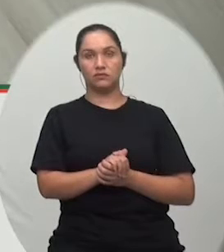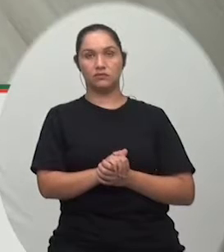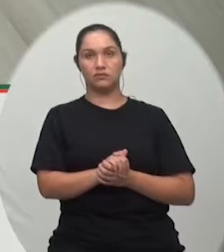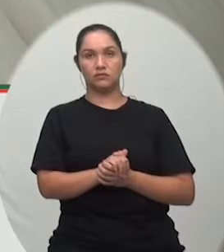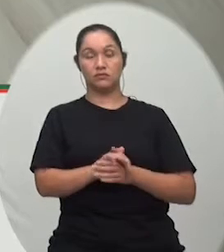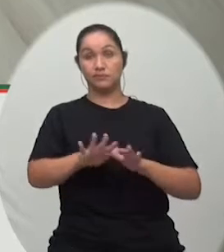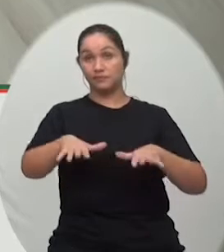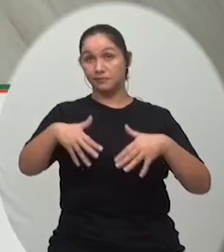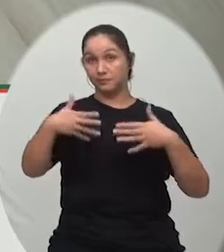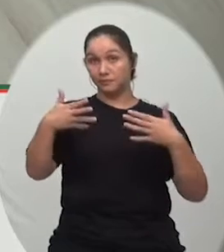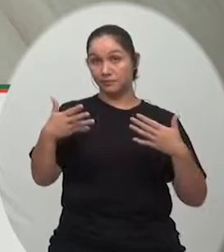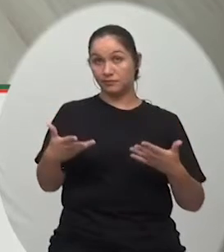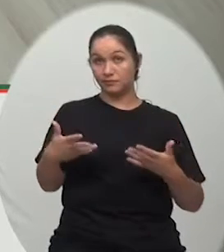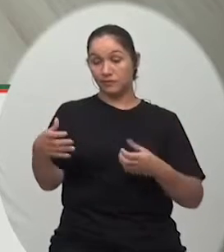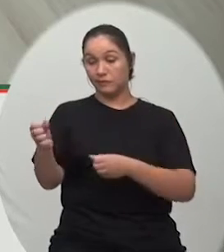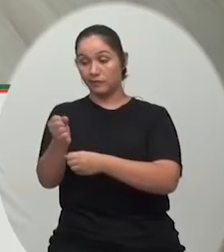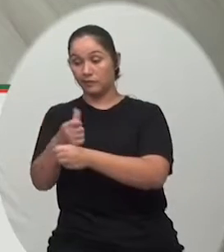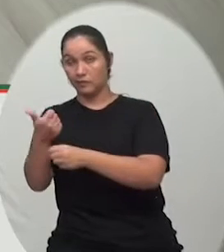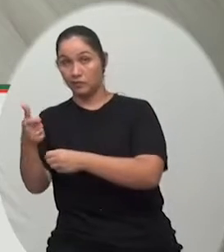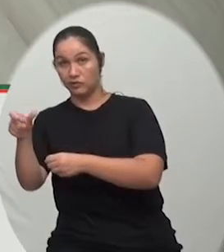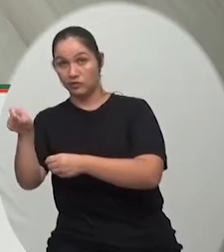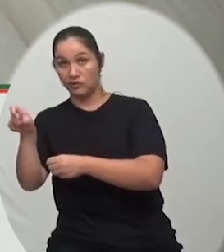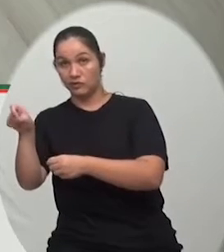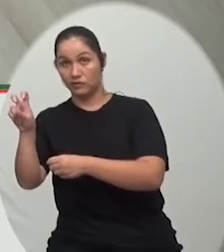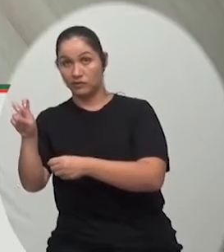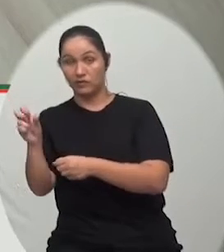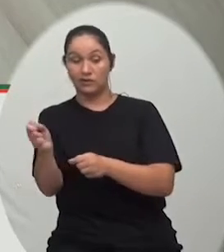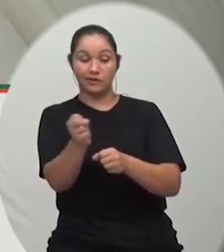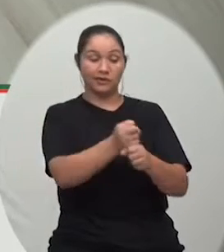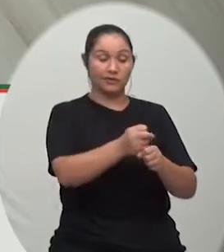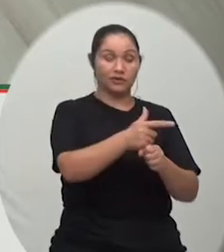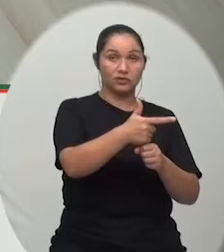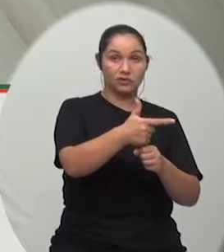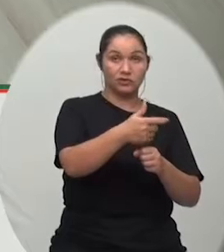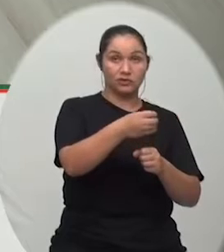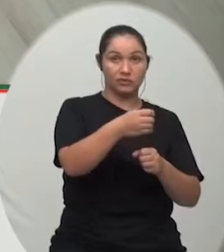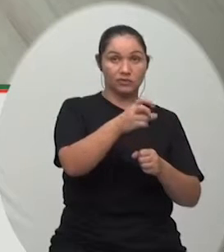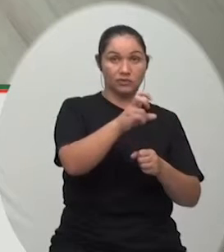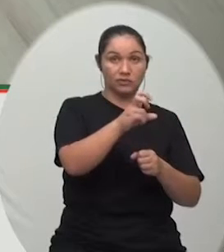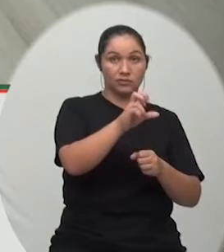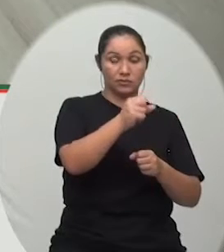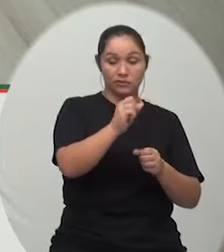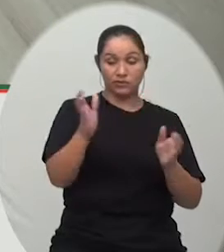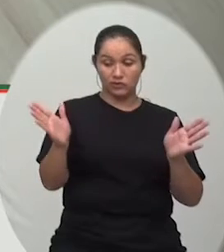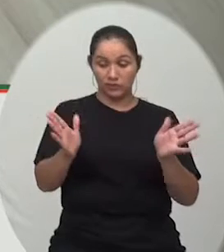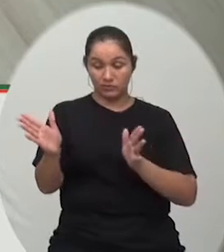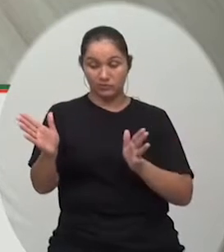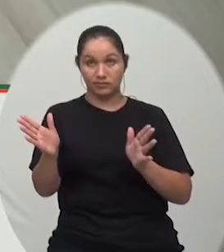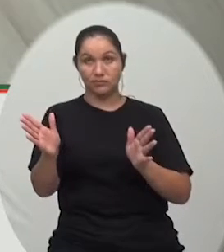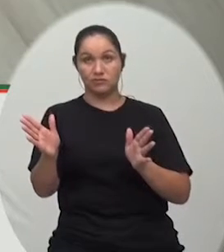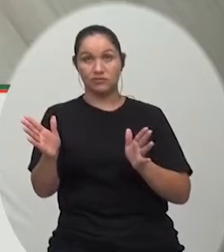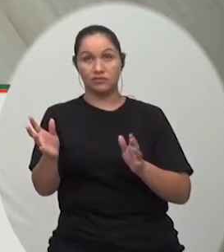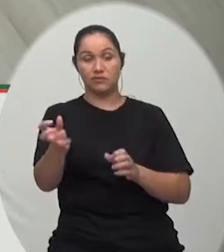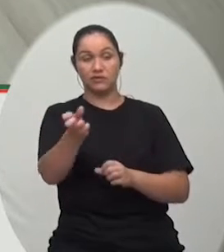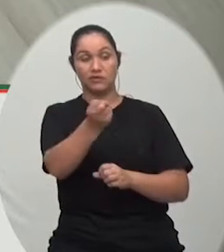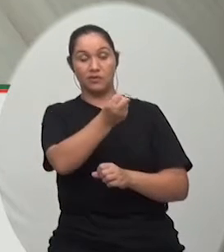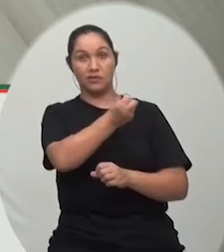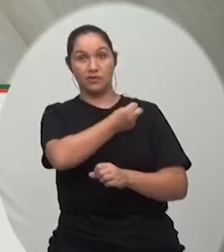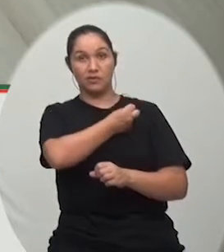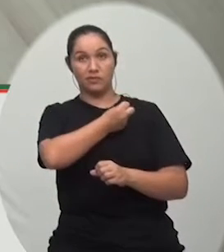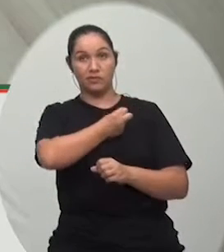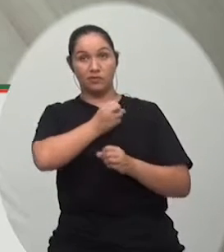Como resultado, entre 1995 e 2018, esse número elevou-se em inacreditáveis